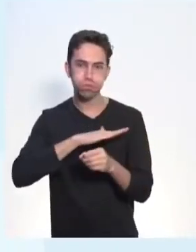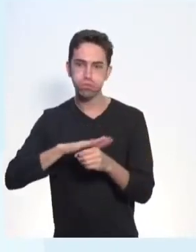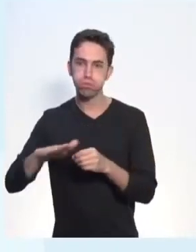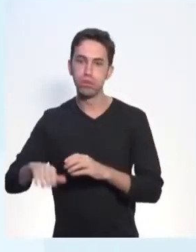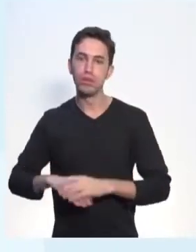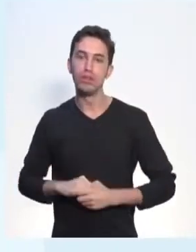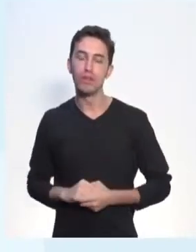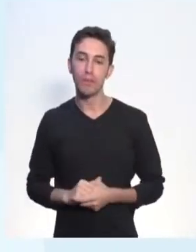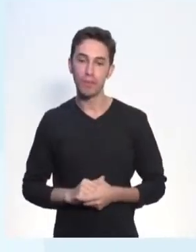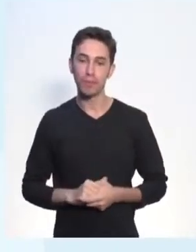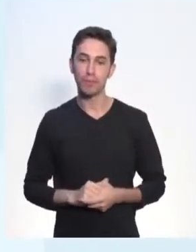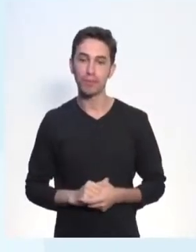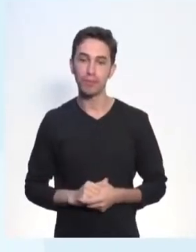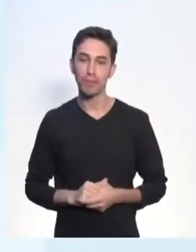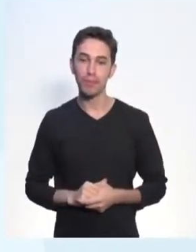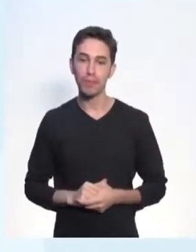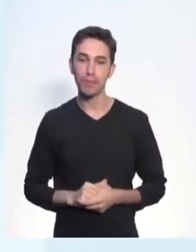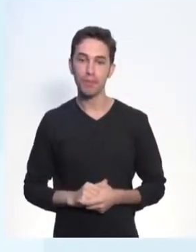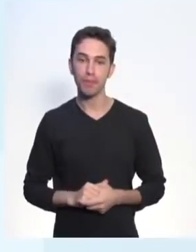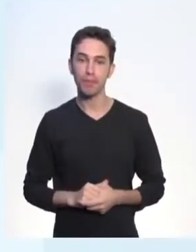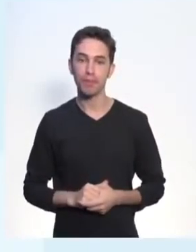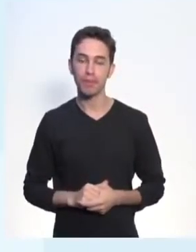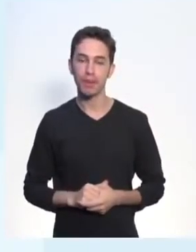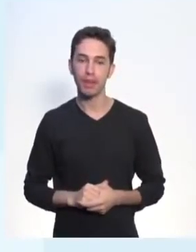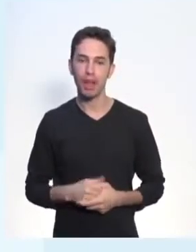Nossa, que horrível isso. Deixa eu apagar.